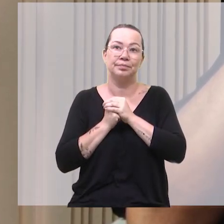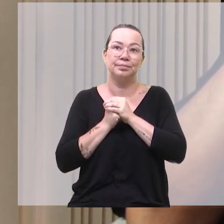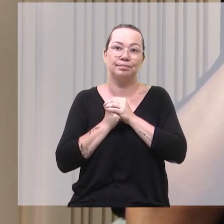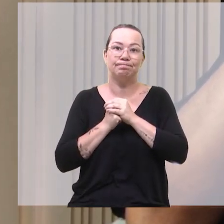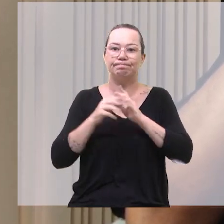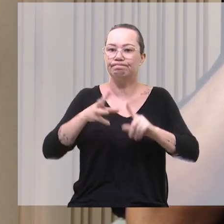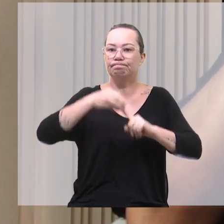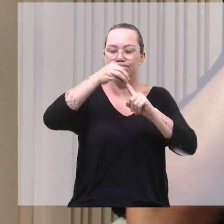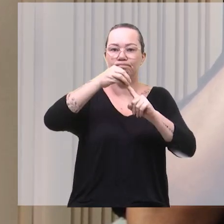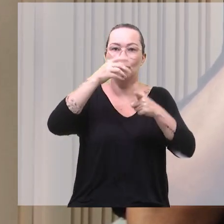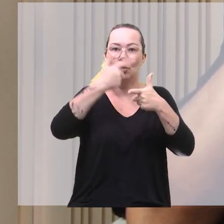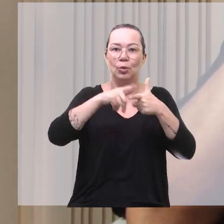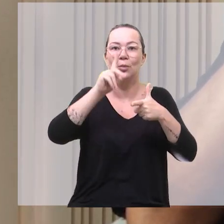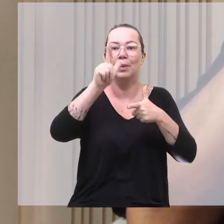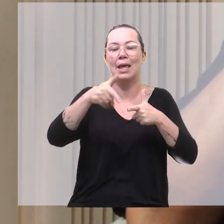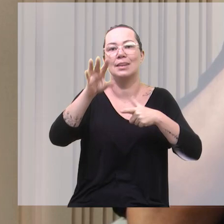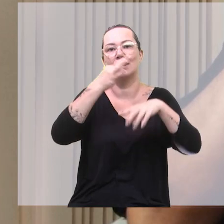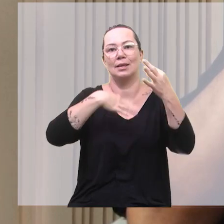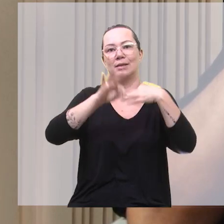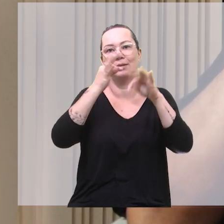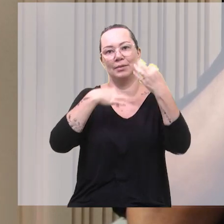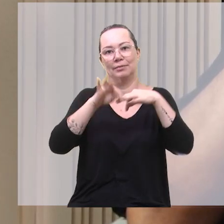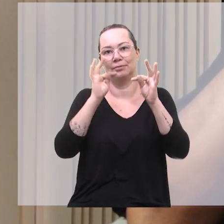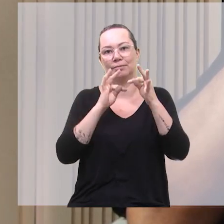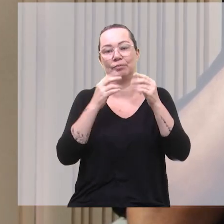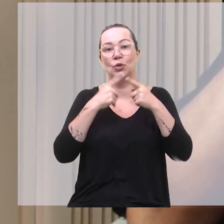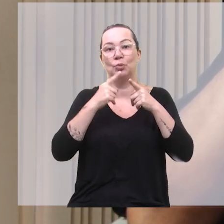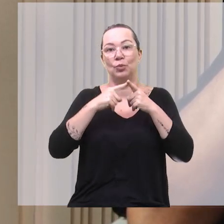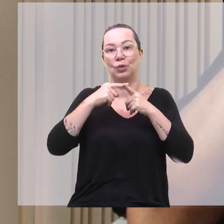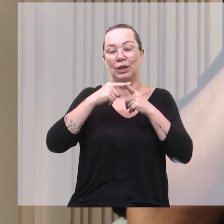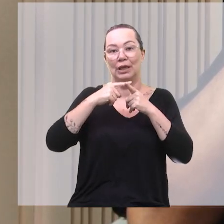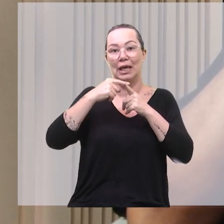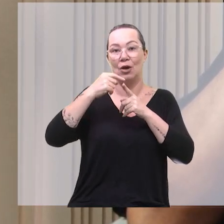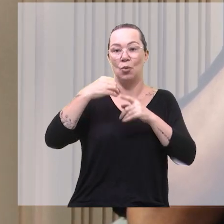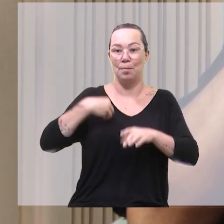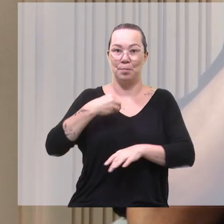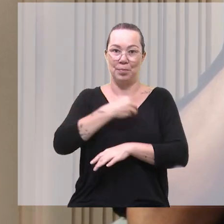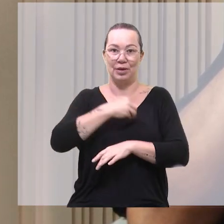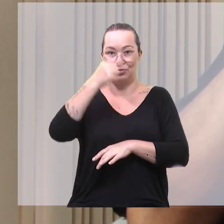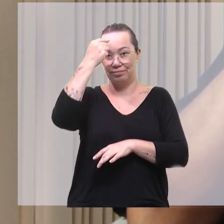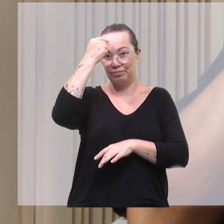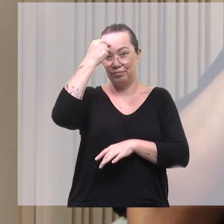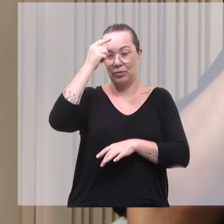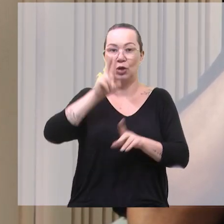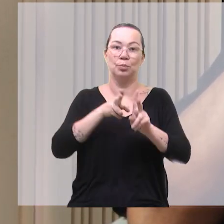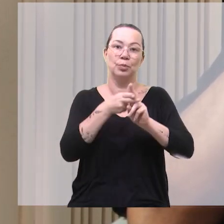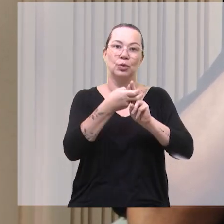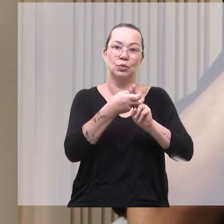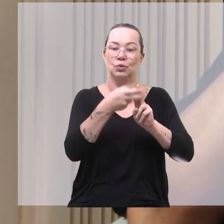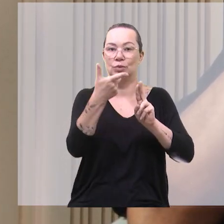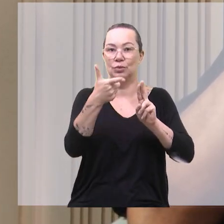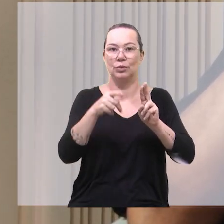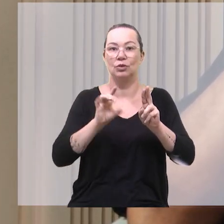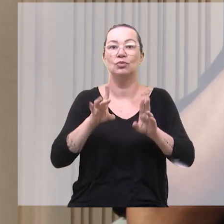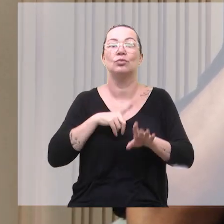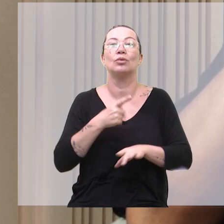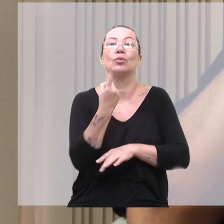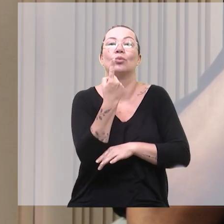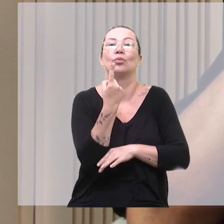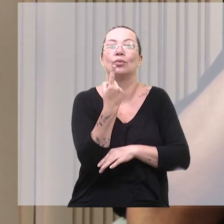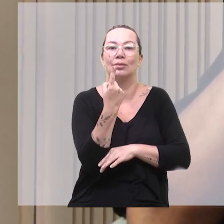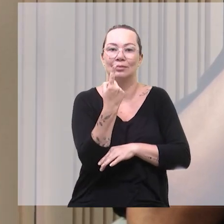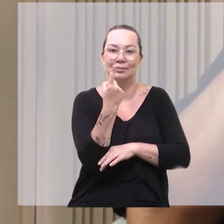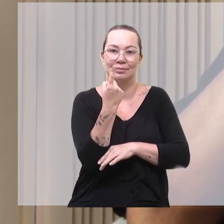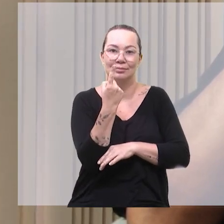maior problema é o tratamento, porque o neurologista em Caxias pelo SUS não existe. É um